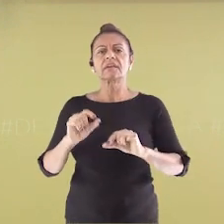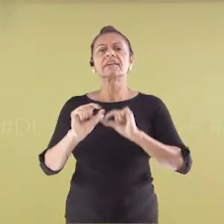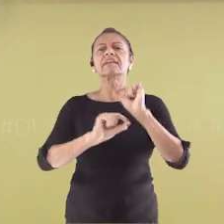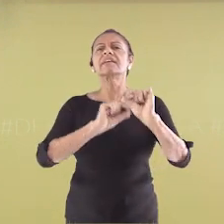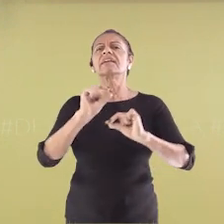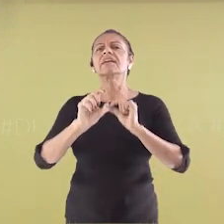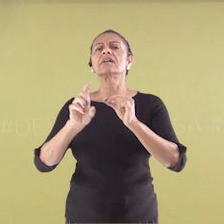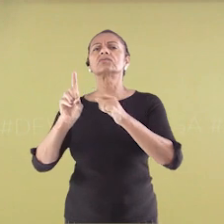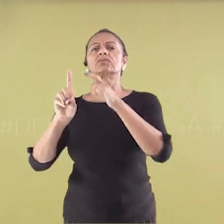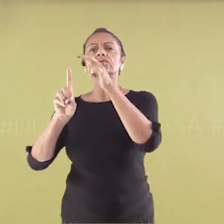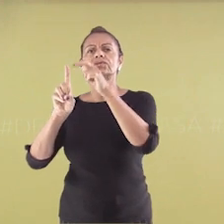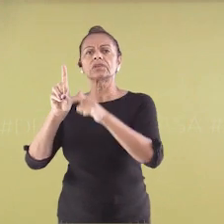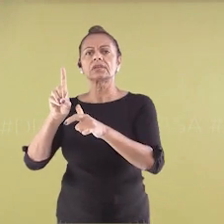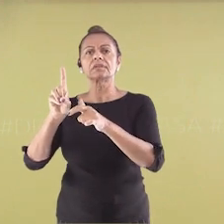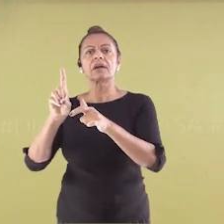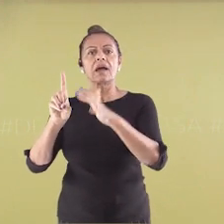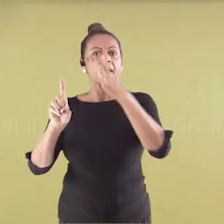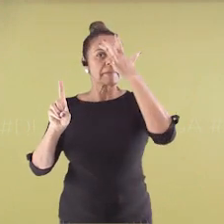sujeito, que é